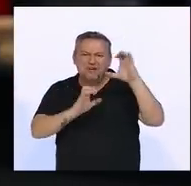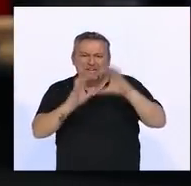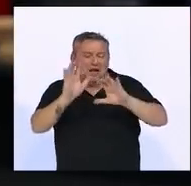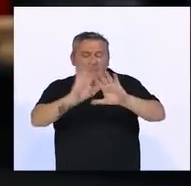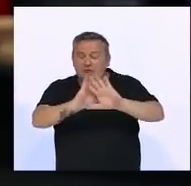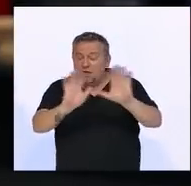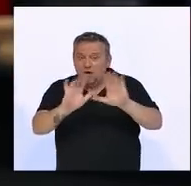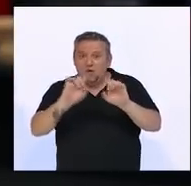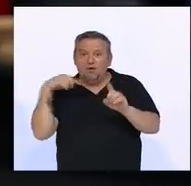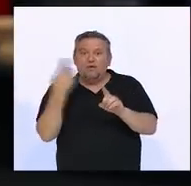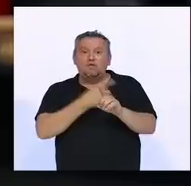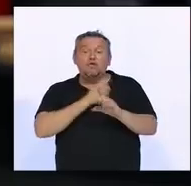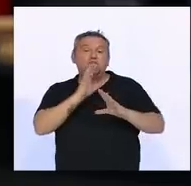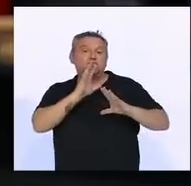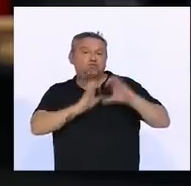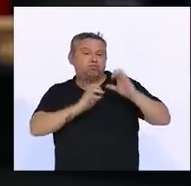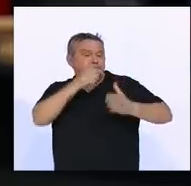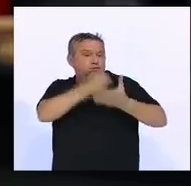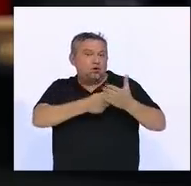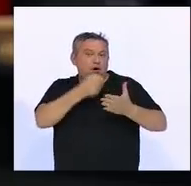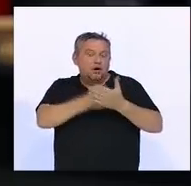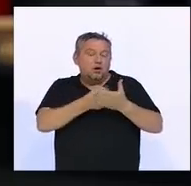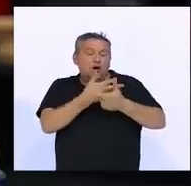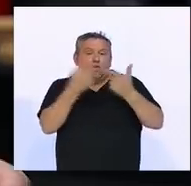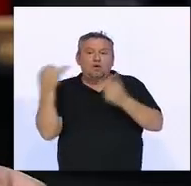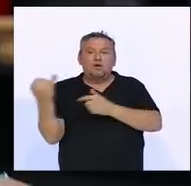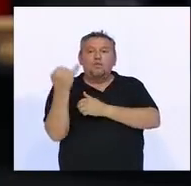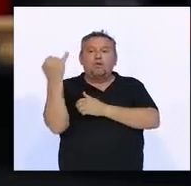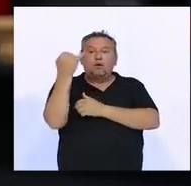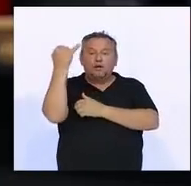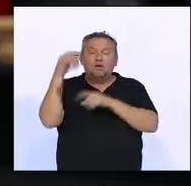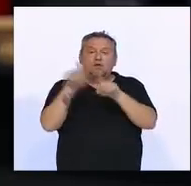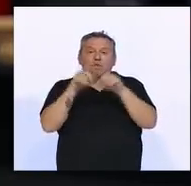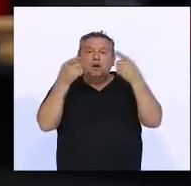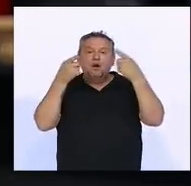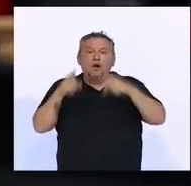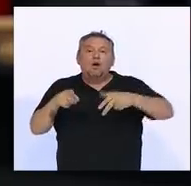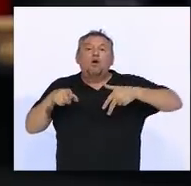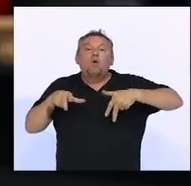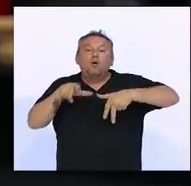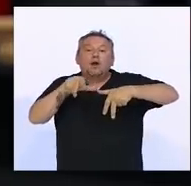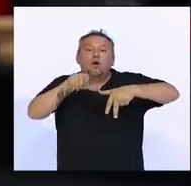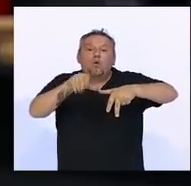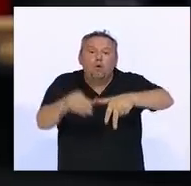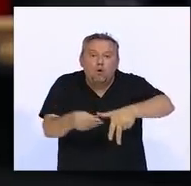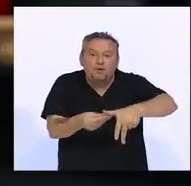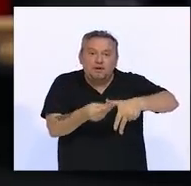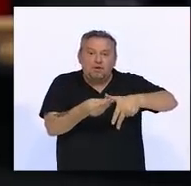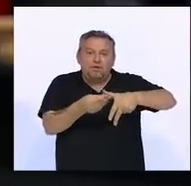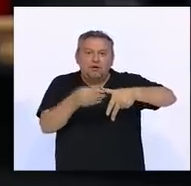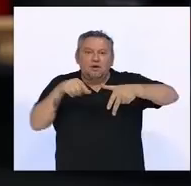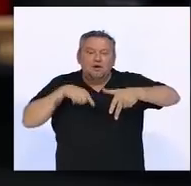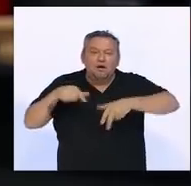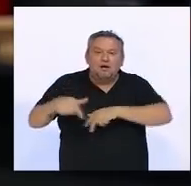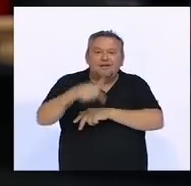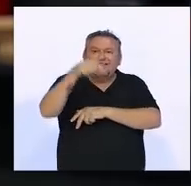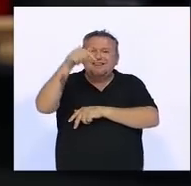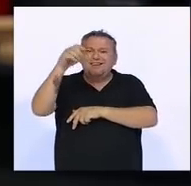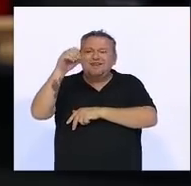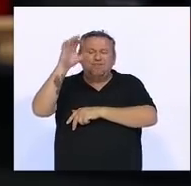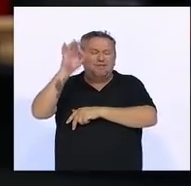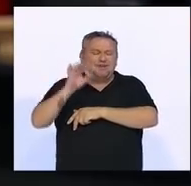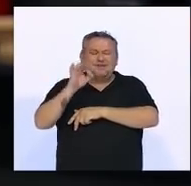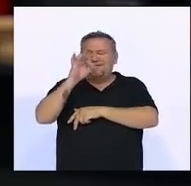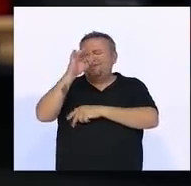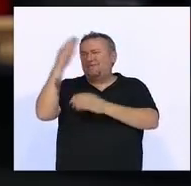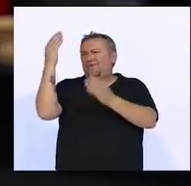brigamos por coisas importantes para o país, contra a corrupção, como ele tem 70 processos, todos de corruptos que entraram contra ele